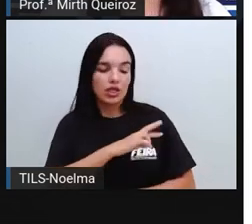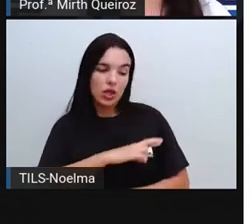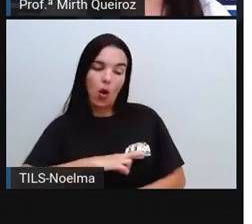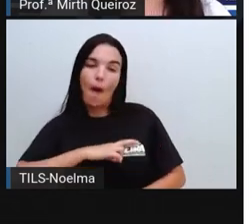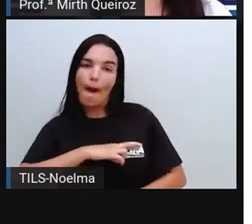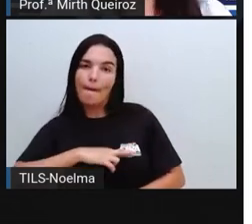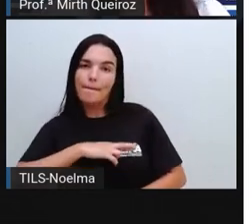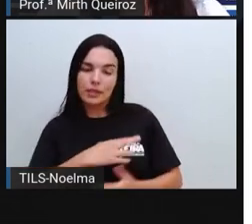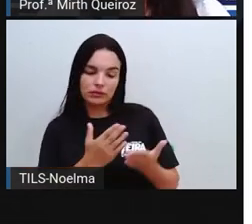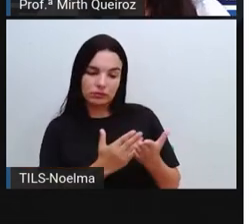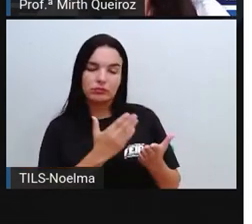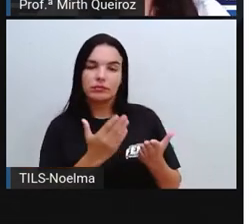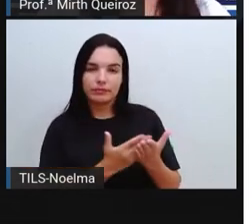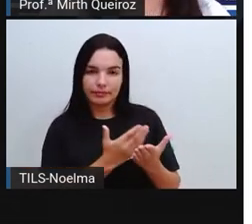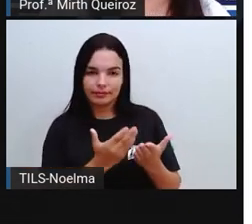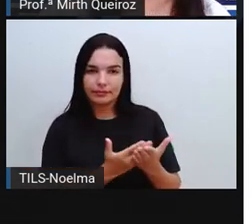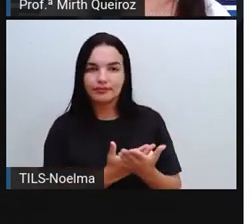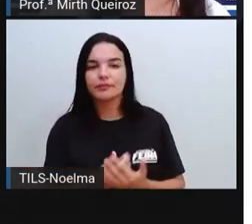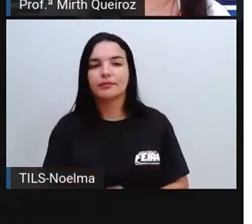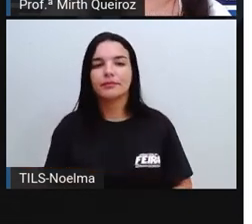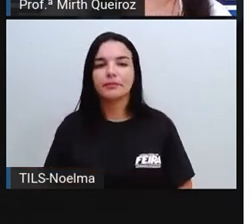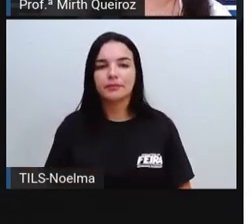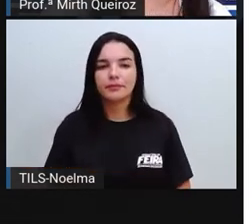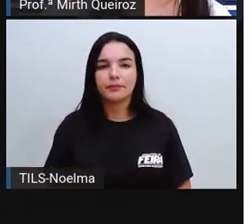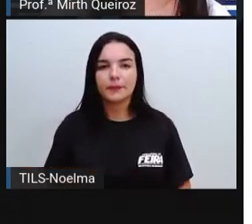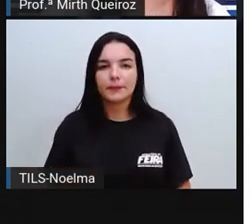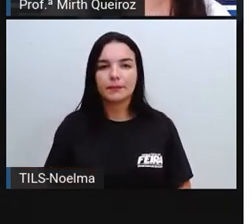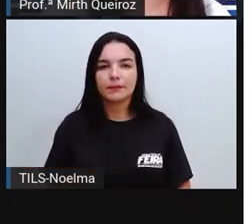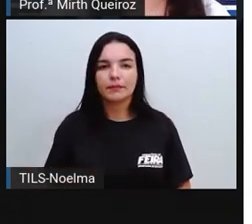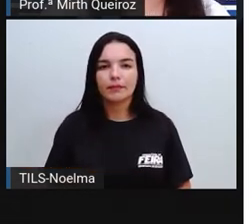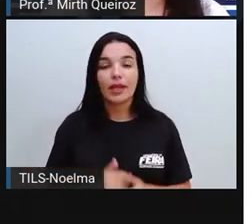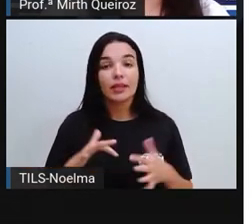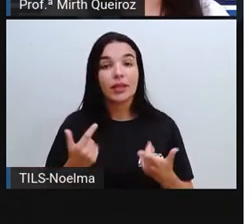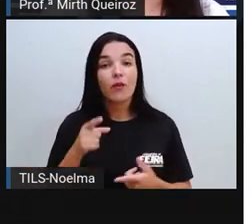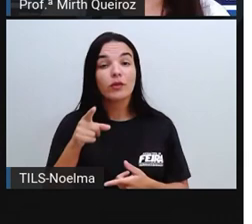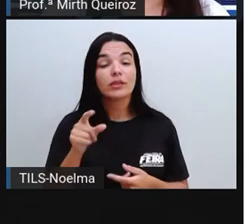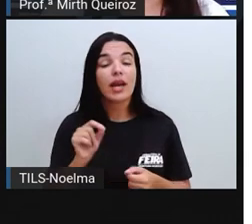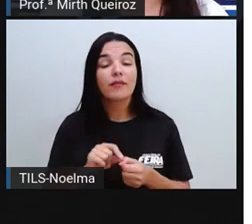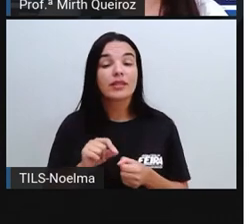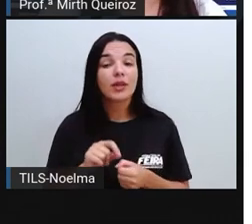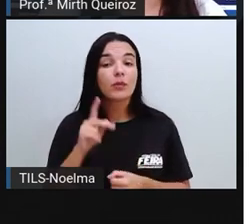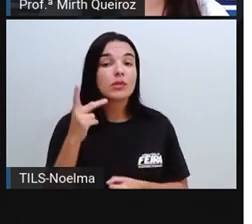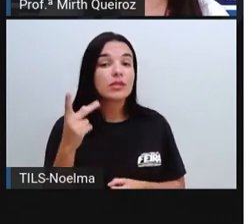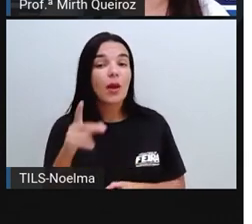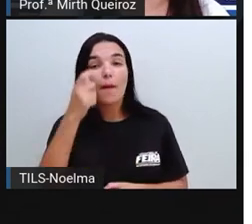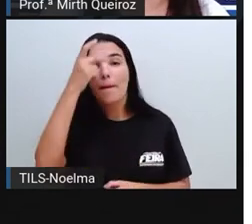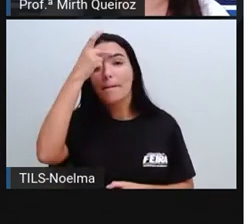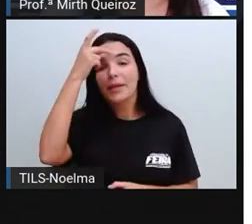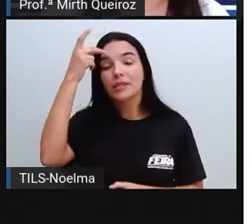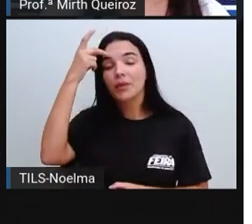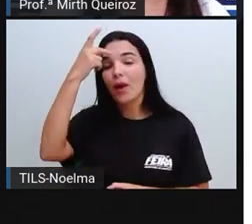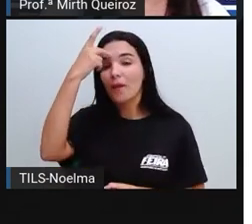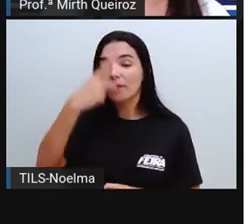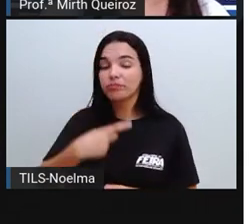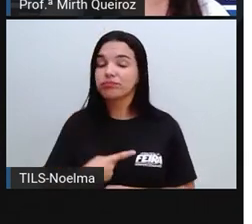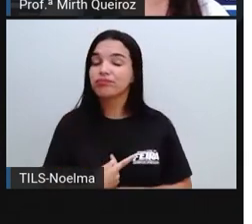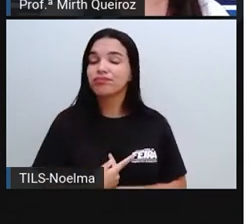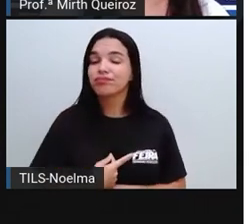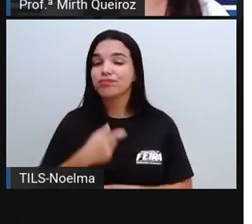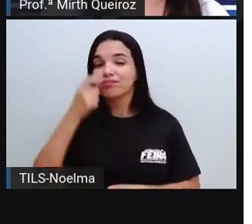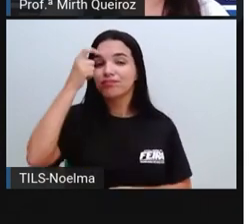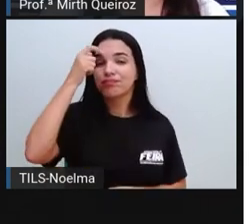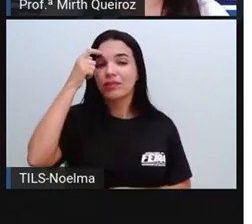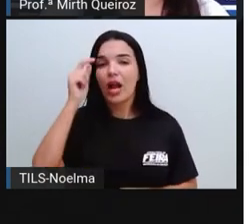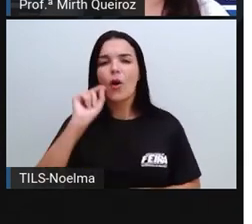né? De livros do gênero aí, romance. E que tal vocês produzirem um relato pessoal? O que que vai